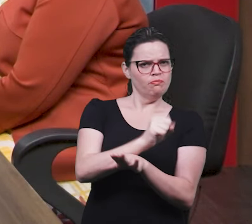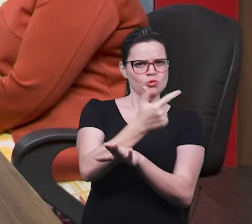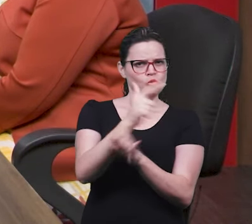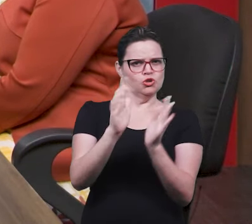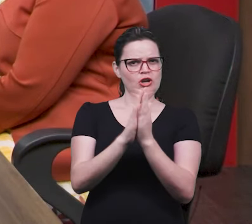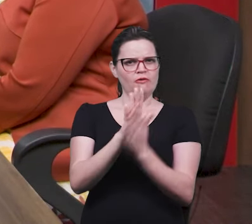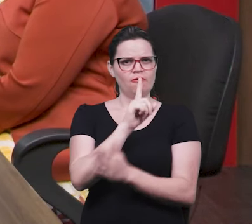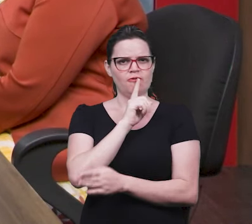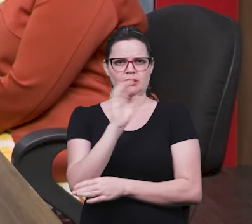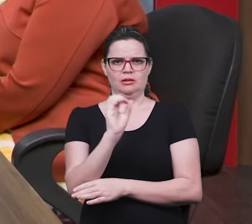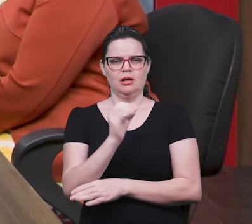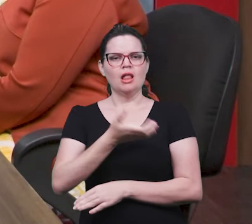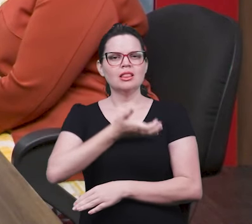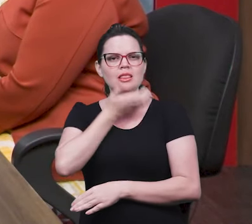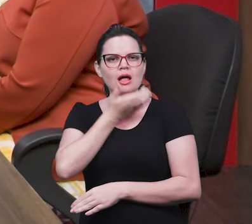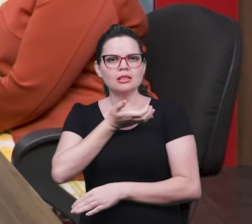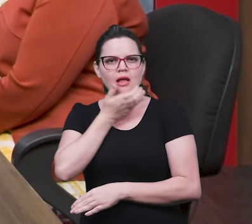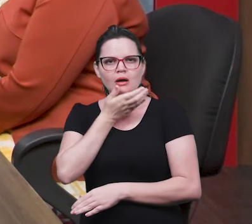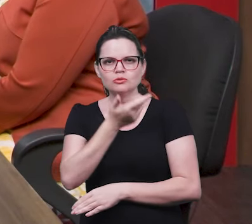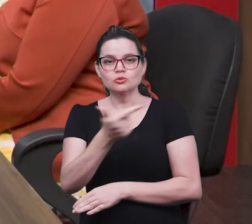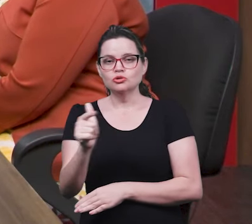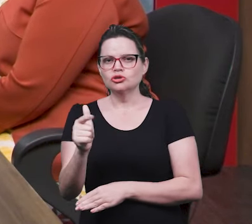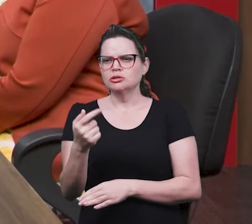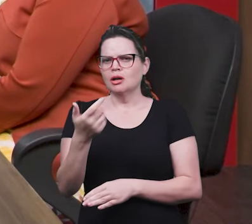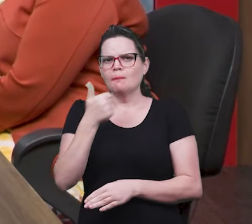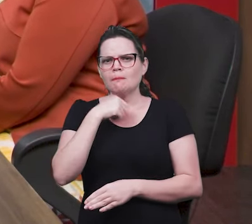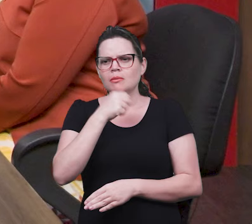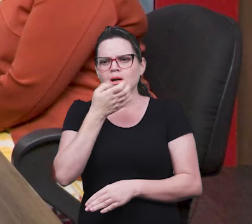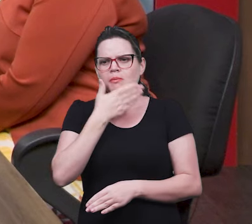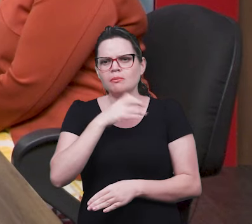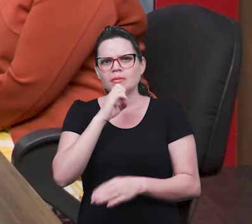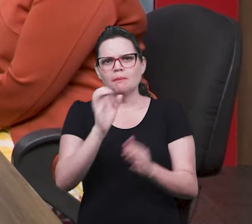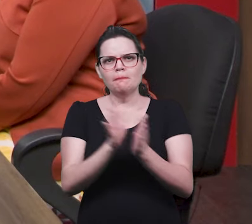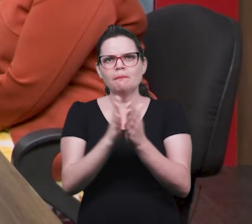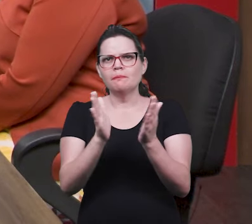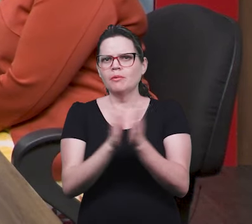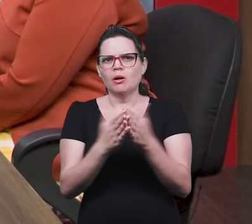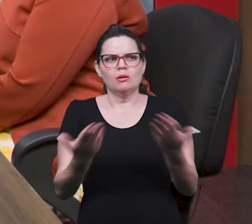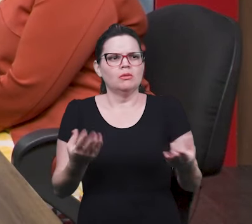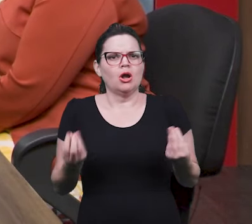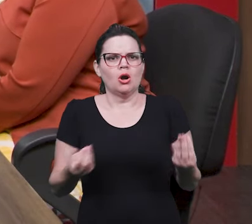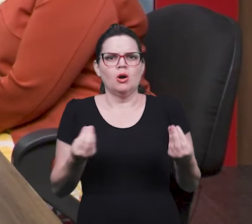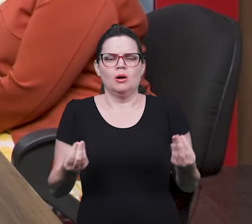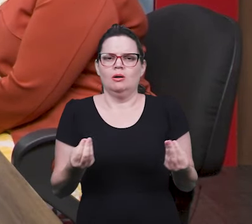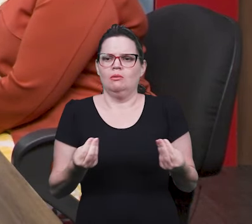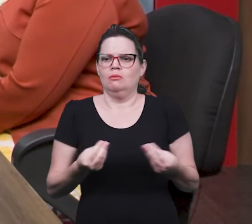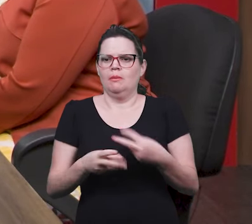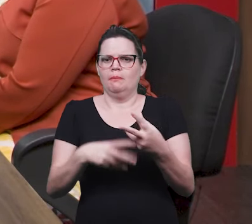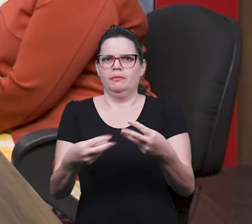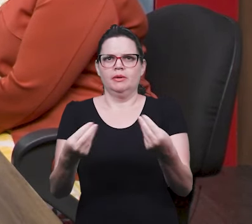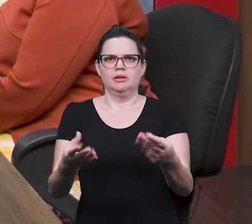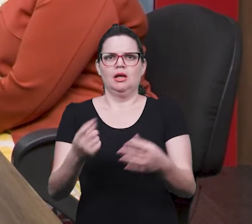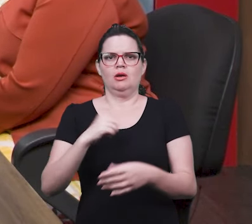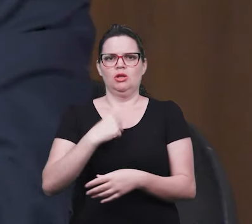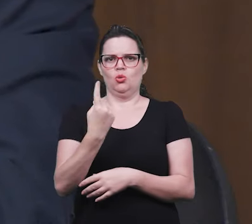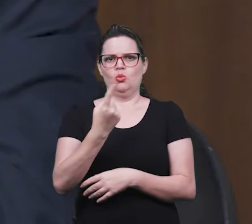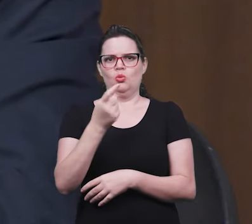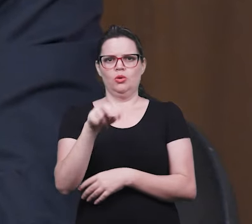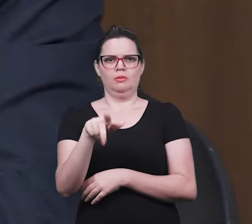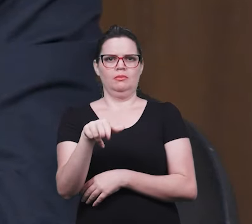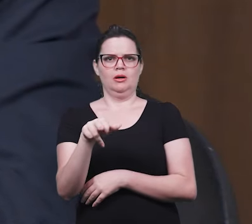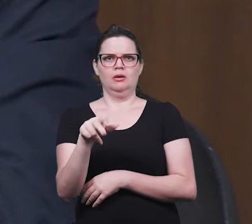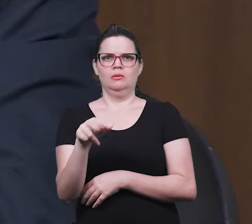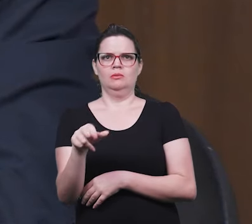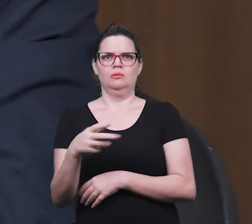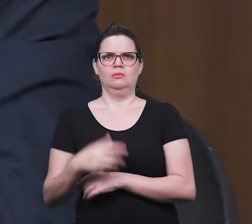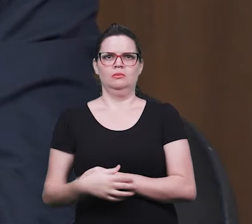Nunca tive Natal, nunca tive. Meus pais eram muito pobres, a gente via todo mundo brincando e tal, mas a gente nunca teve isso. Eu e meu irmão, eu tenho um irmão,